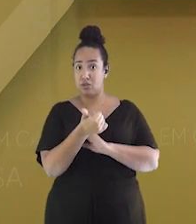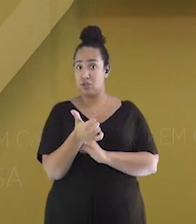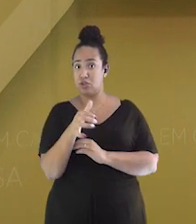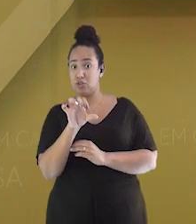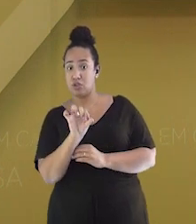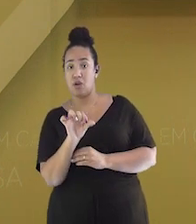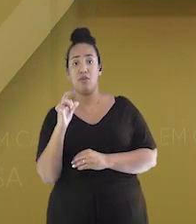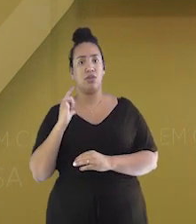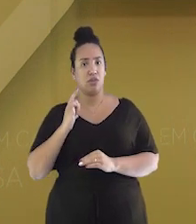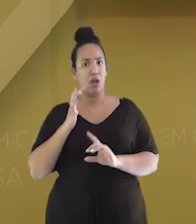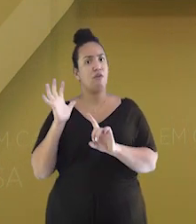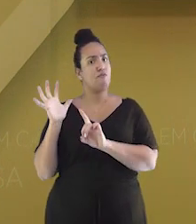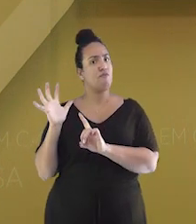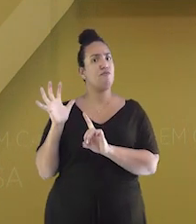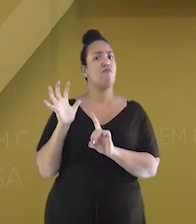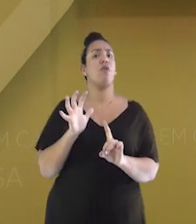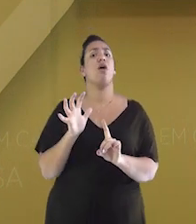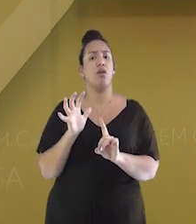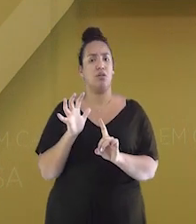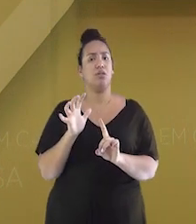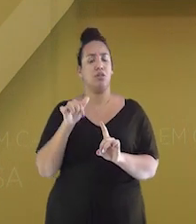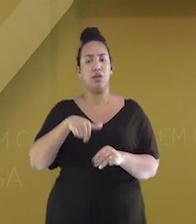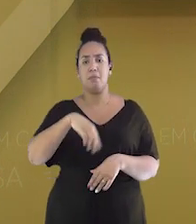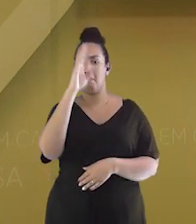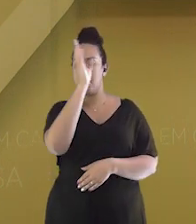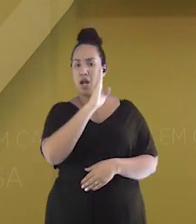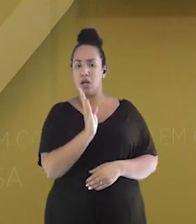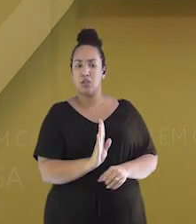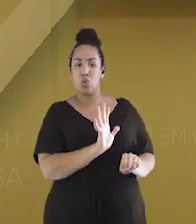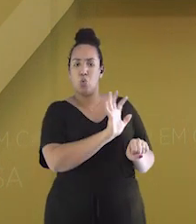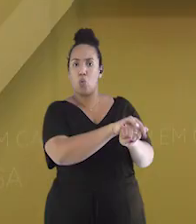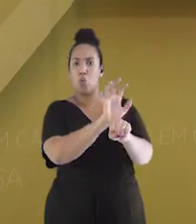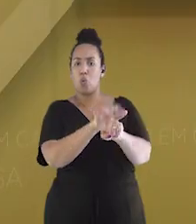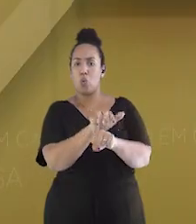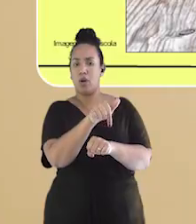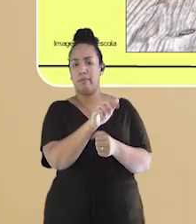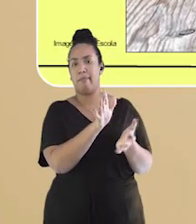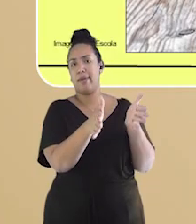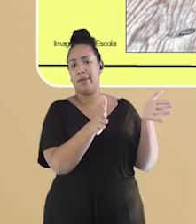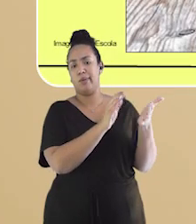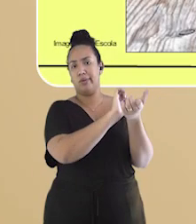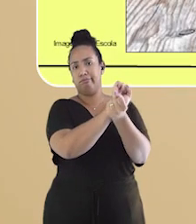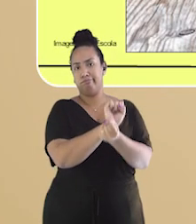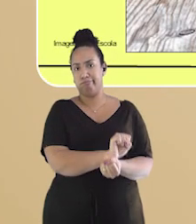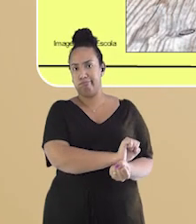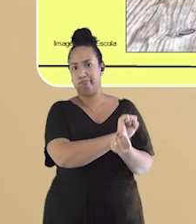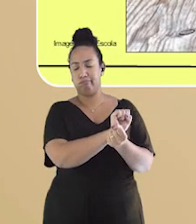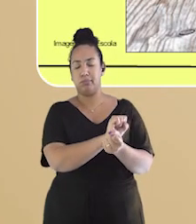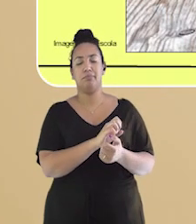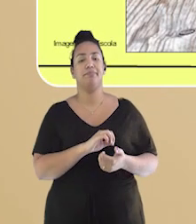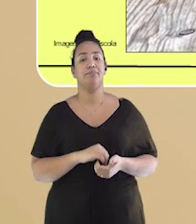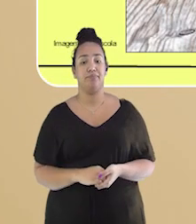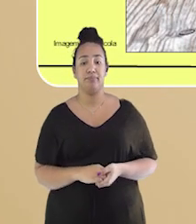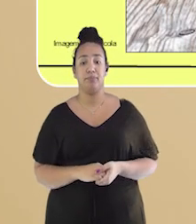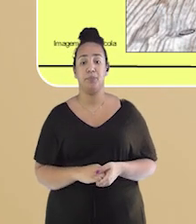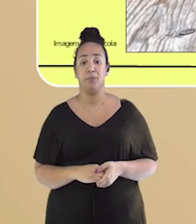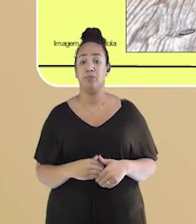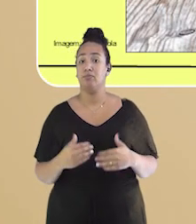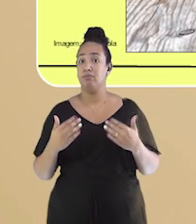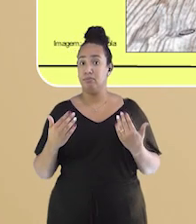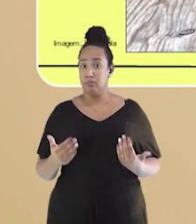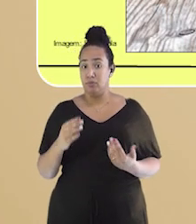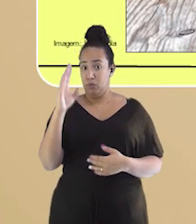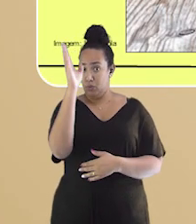essa forte influência, essa herança do Brasil colônia, que é a escravidão. O cenário econômico que dominava o